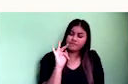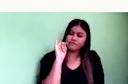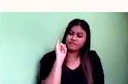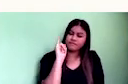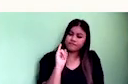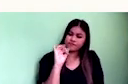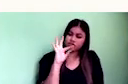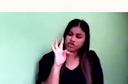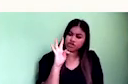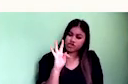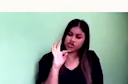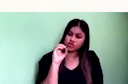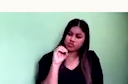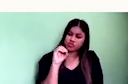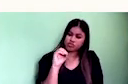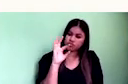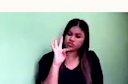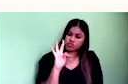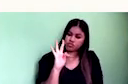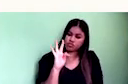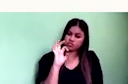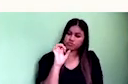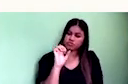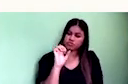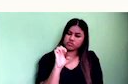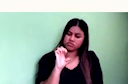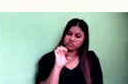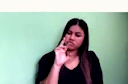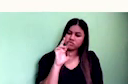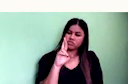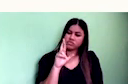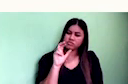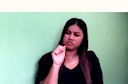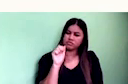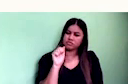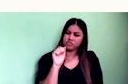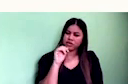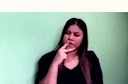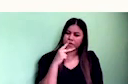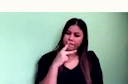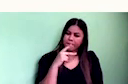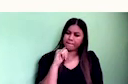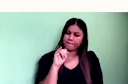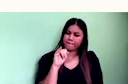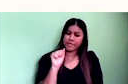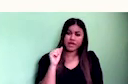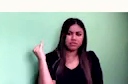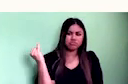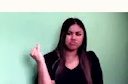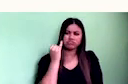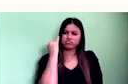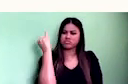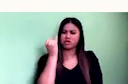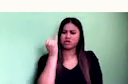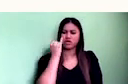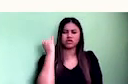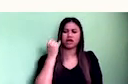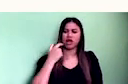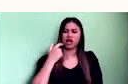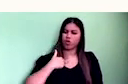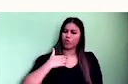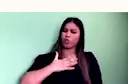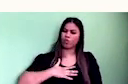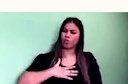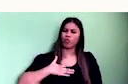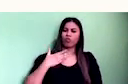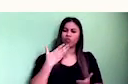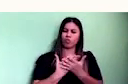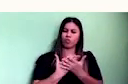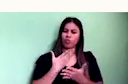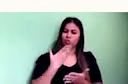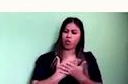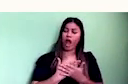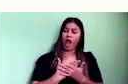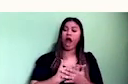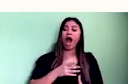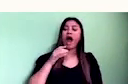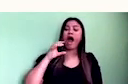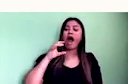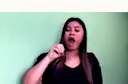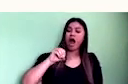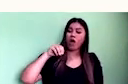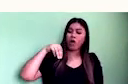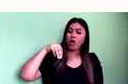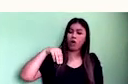que eu me dedico um pouquinho a estudar, né? A Organização Mundial da Saúde, ela fala que é um instrumento muito importante para